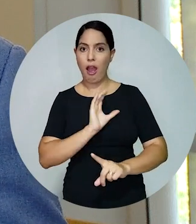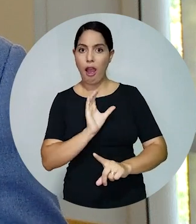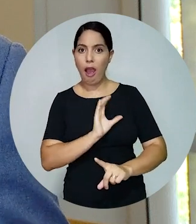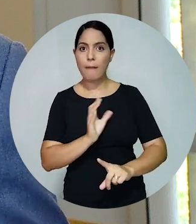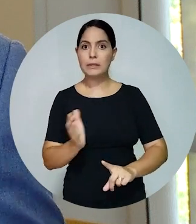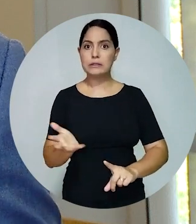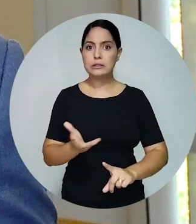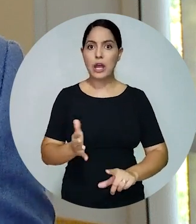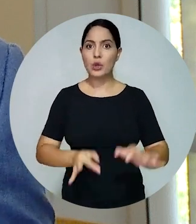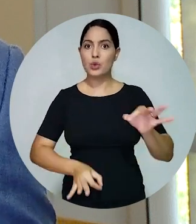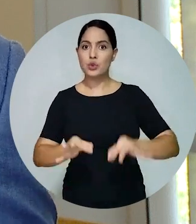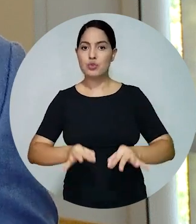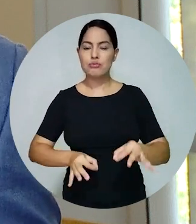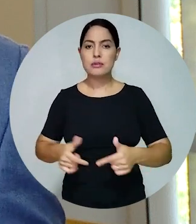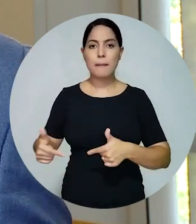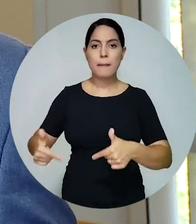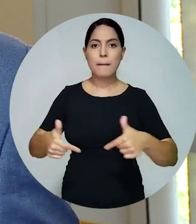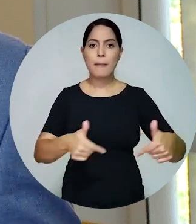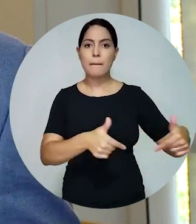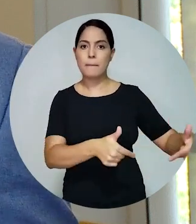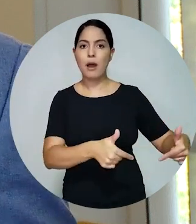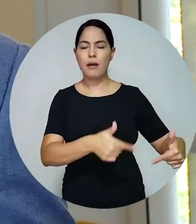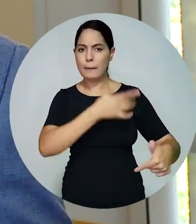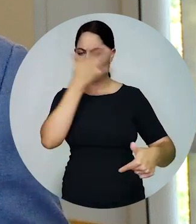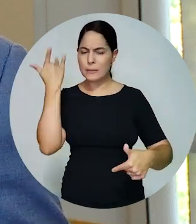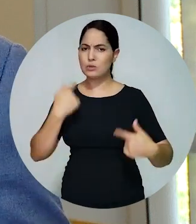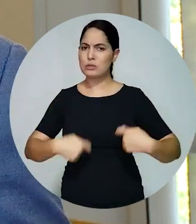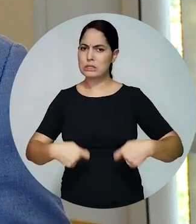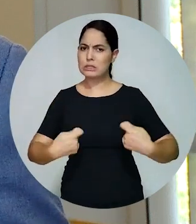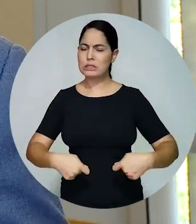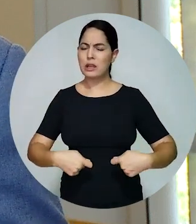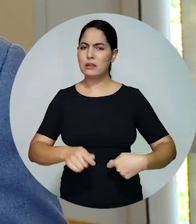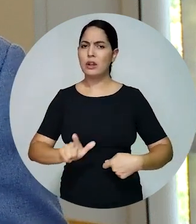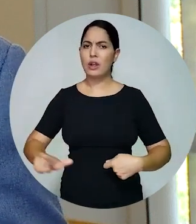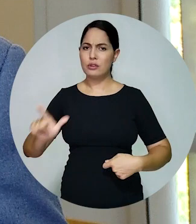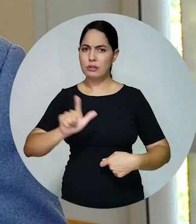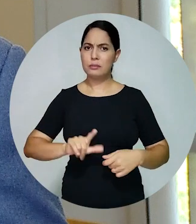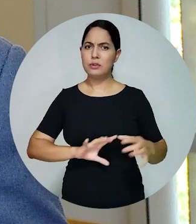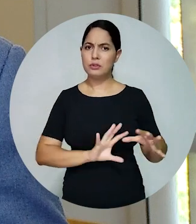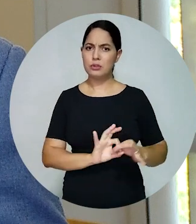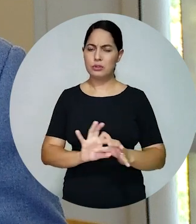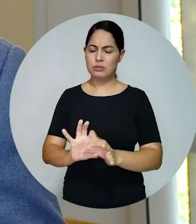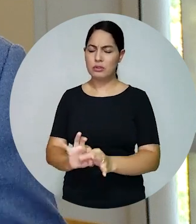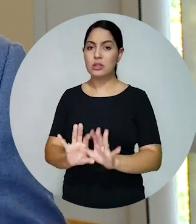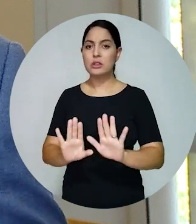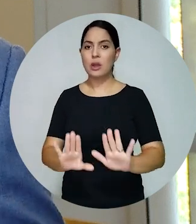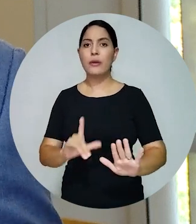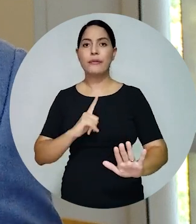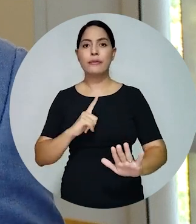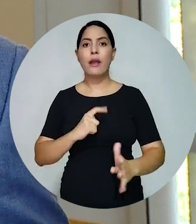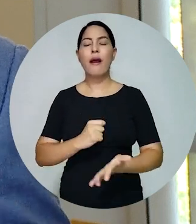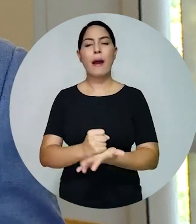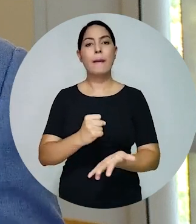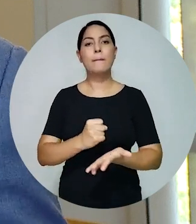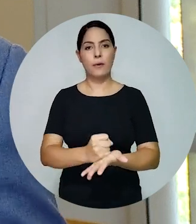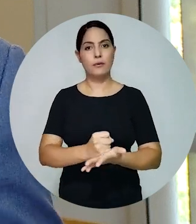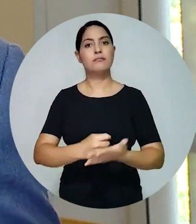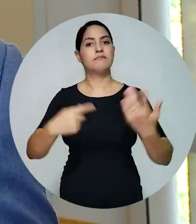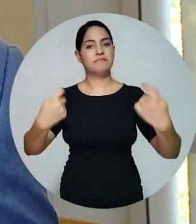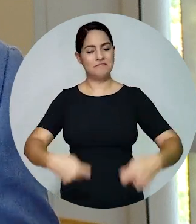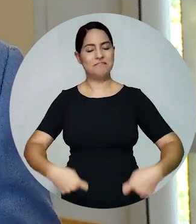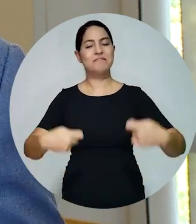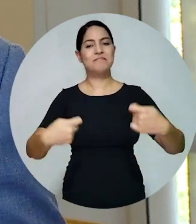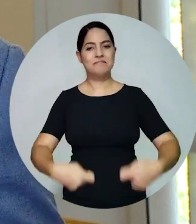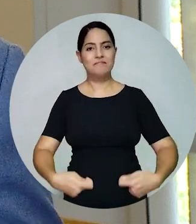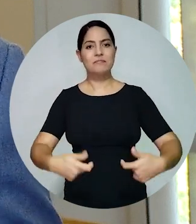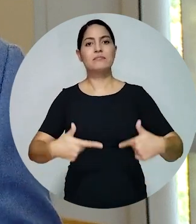sociedade. É uma advocacia célere e uma justiça voltada para os mais necessitados. Não temos custas. Então, por